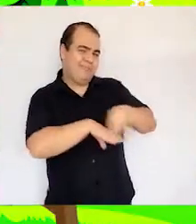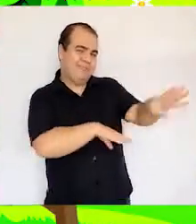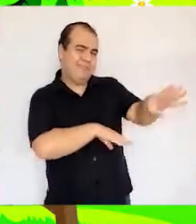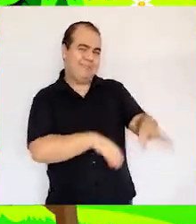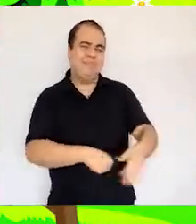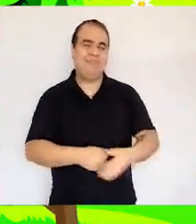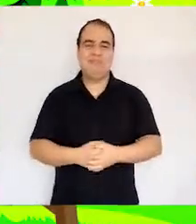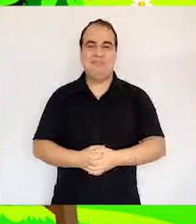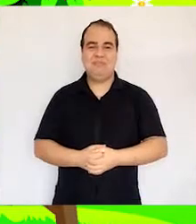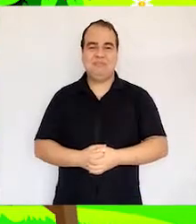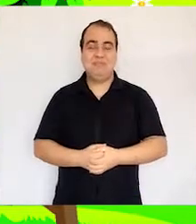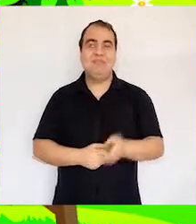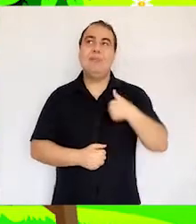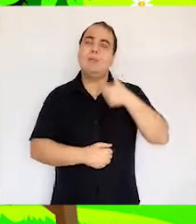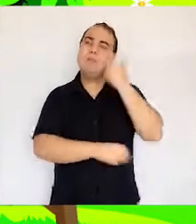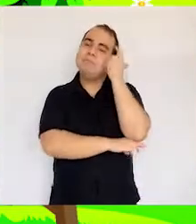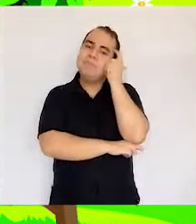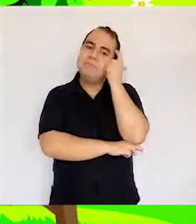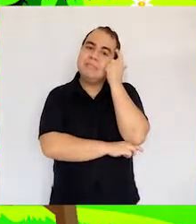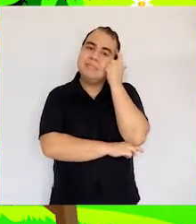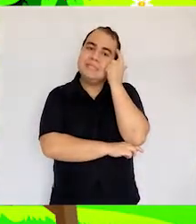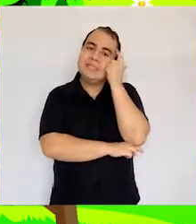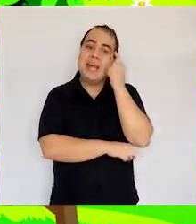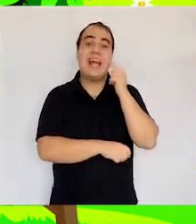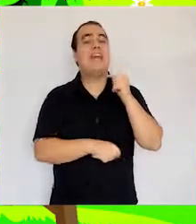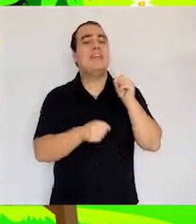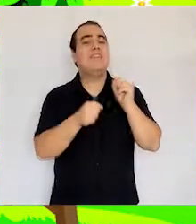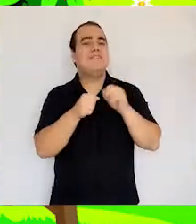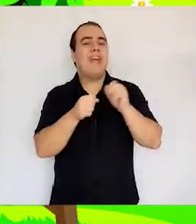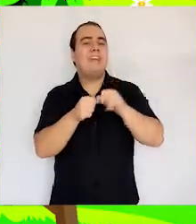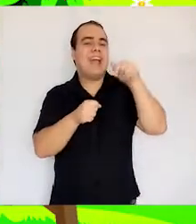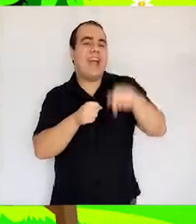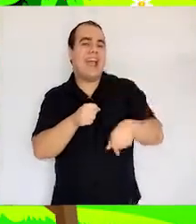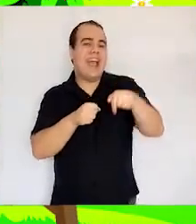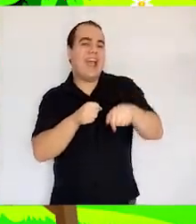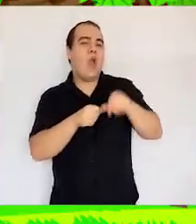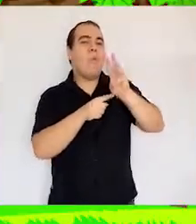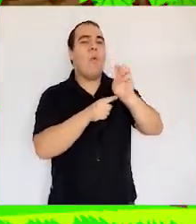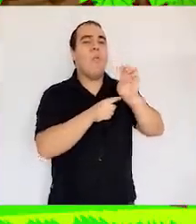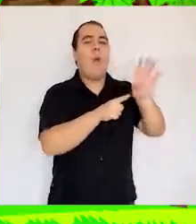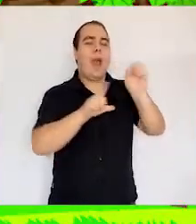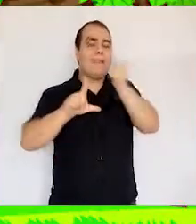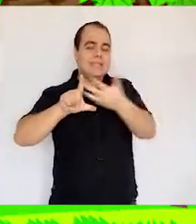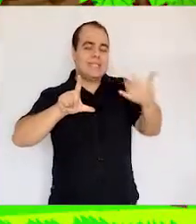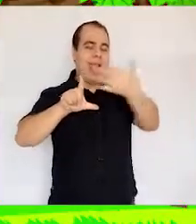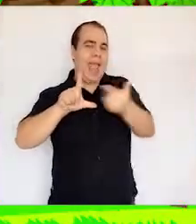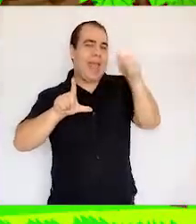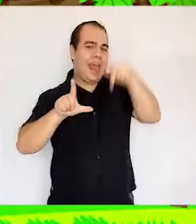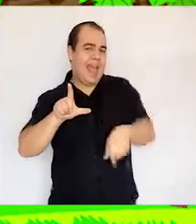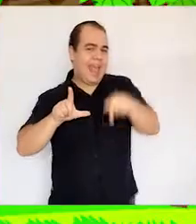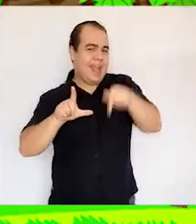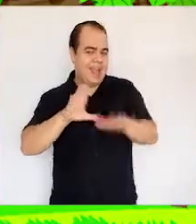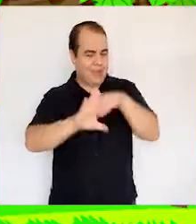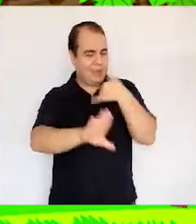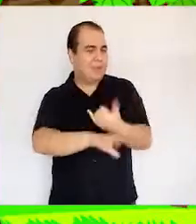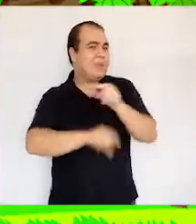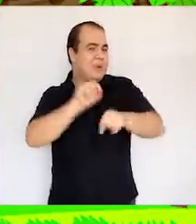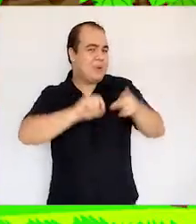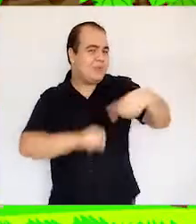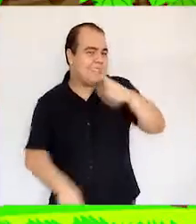contar. Estou até pensando em fazer uma websérie aqui no canal. O que acha, produção?